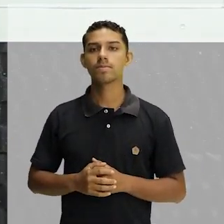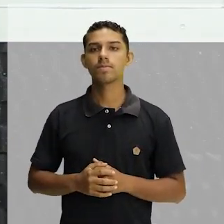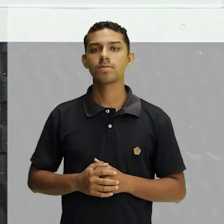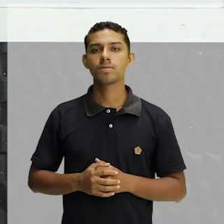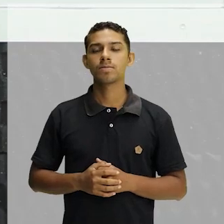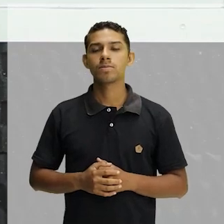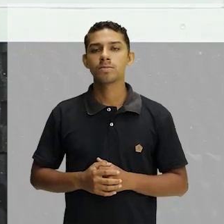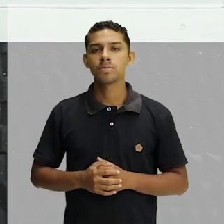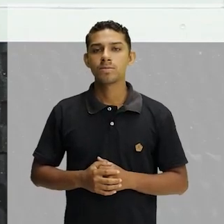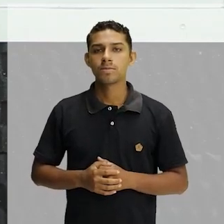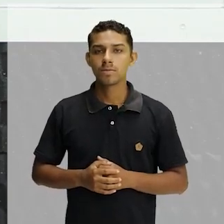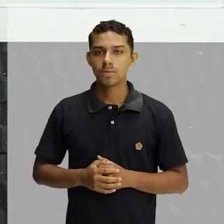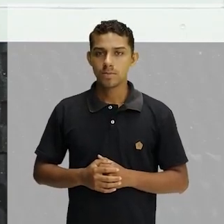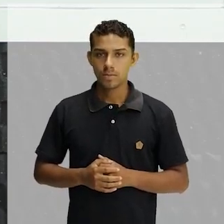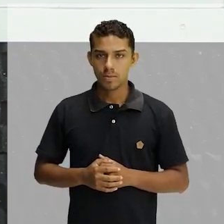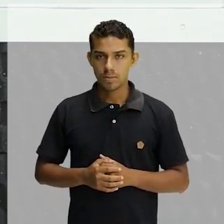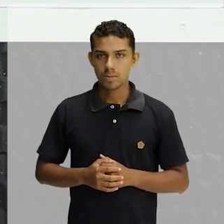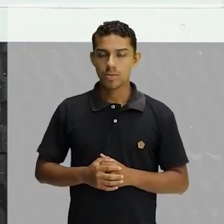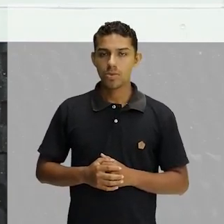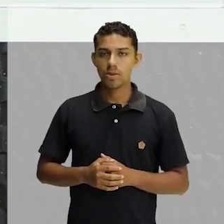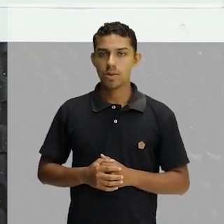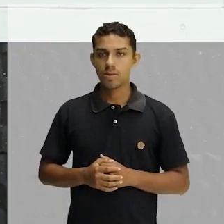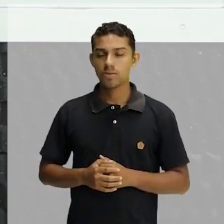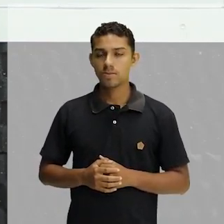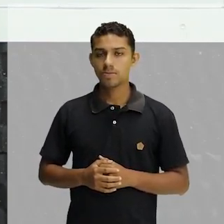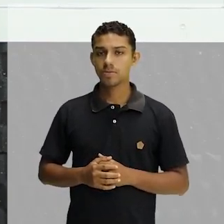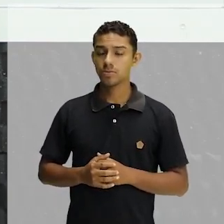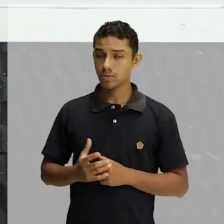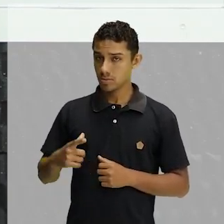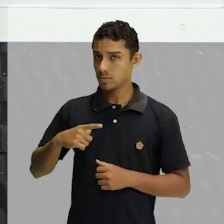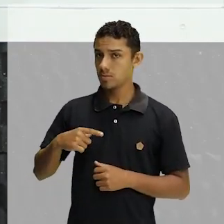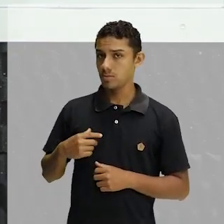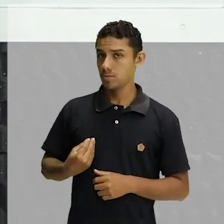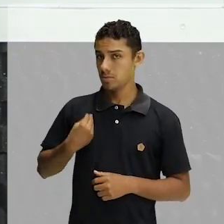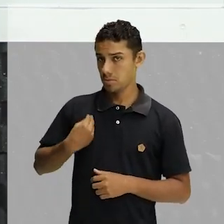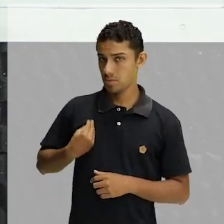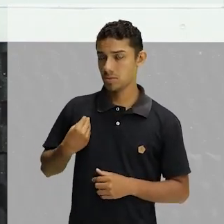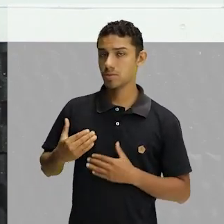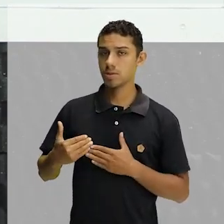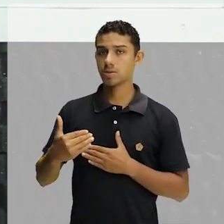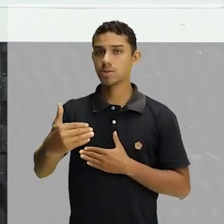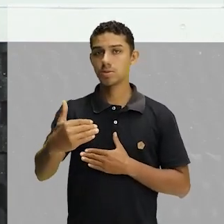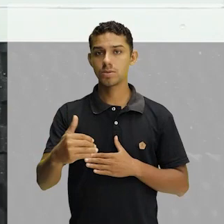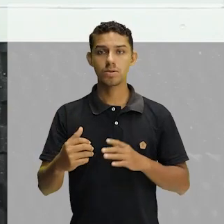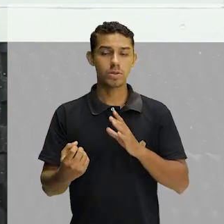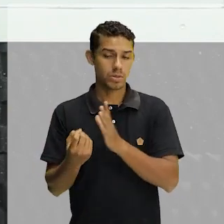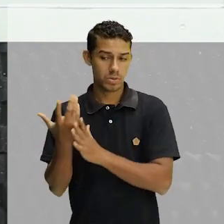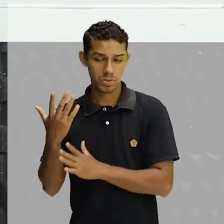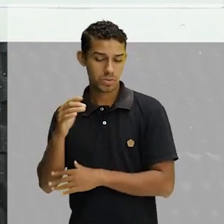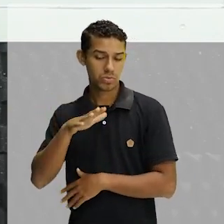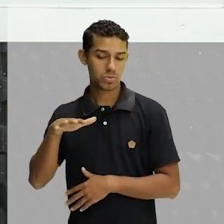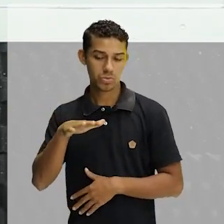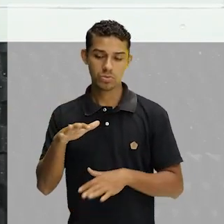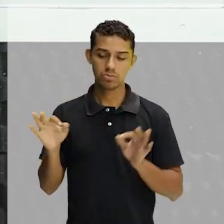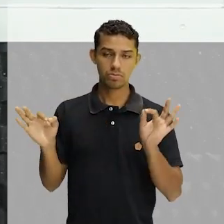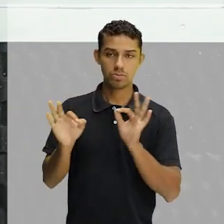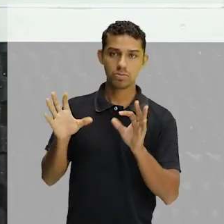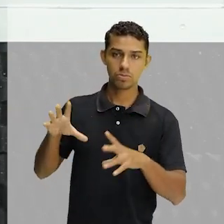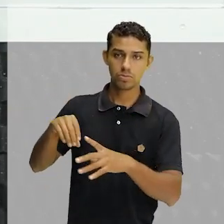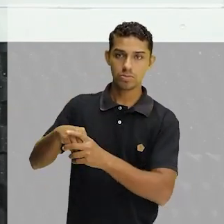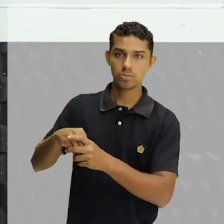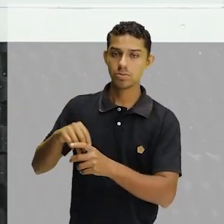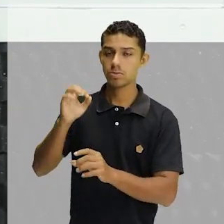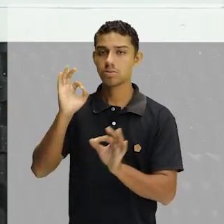Ok? Então, veja só, tínhamos uma condição originária, essa condição originária não estava a contento, essa